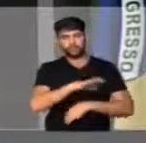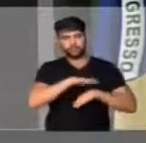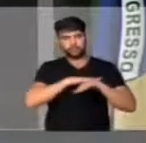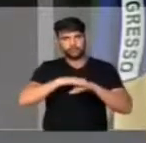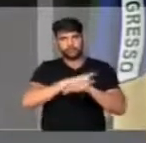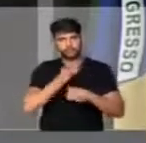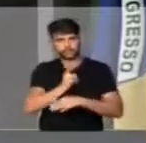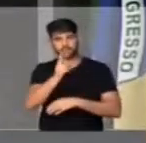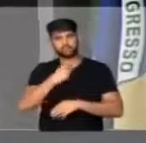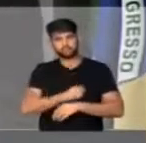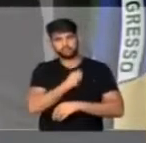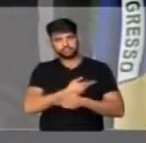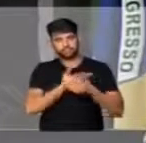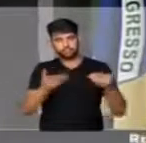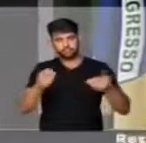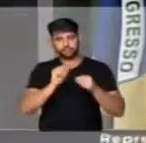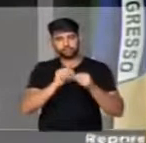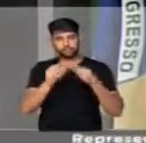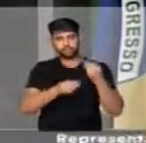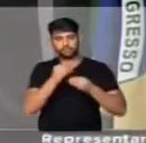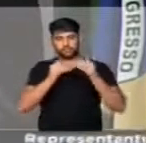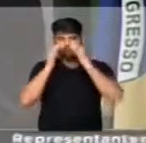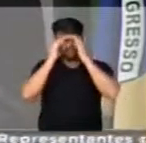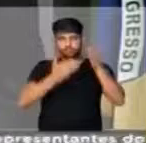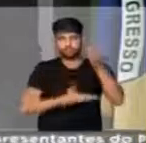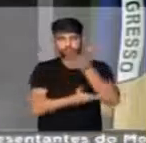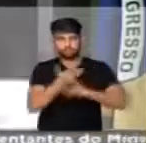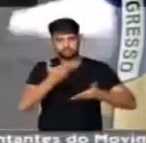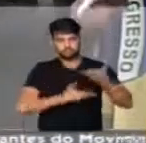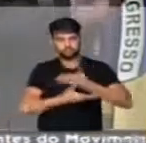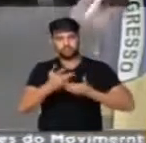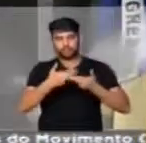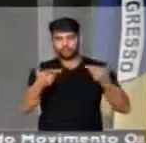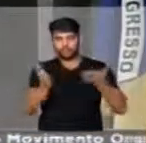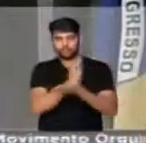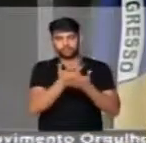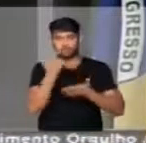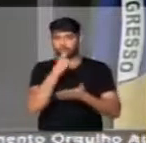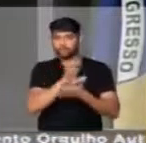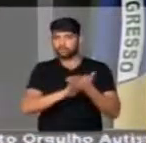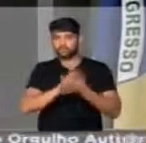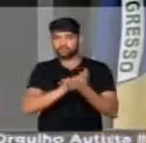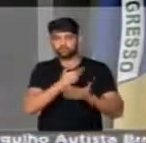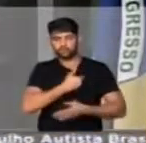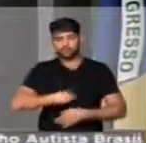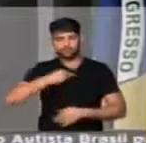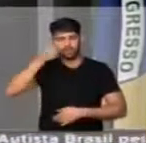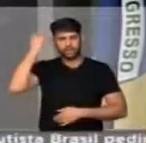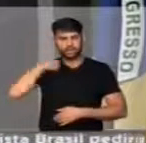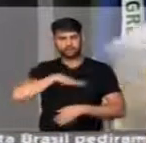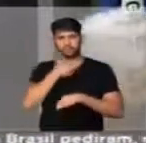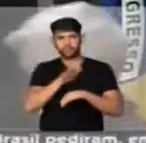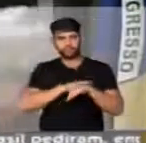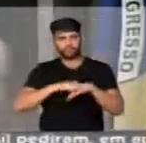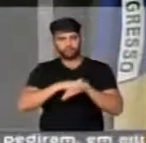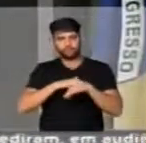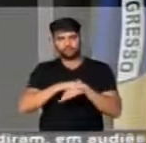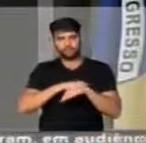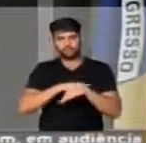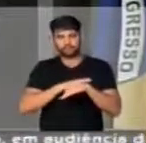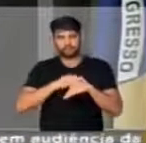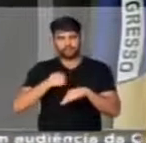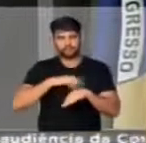diálogo sempre permanente e de forma respeitosa, coisa que não acontecia no governo anterior porque não existia diálogo, entre